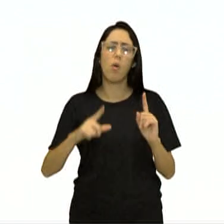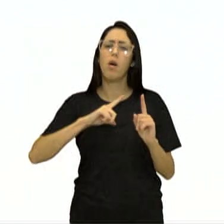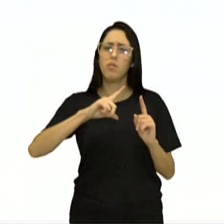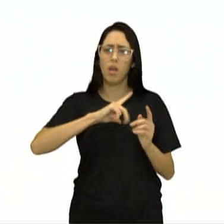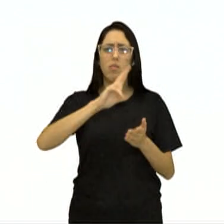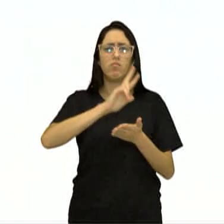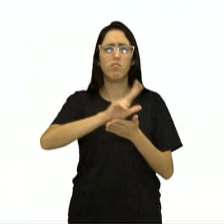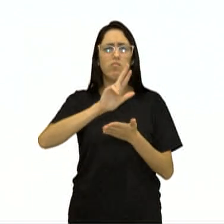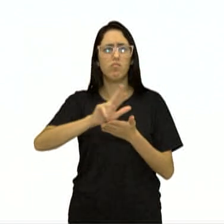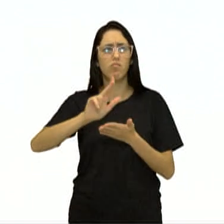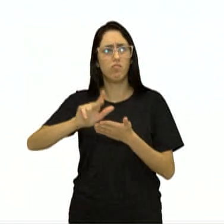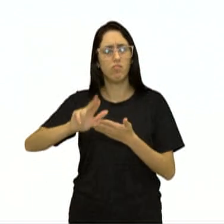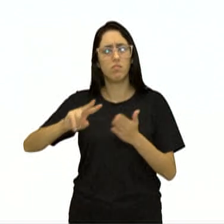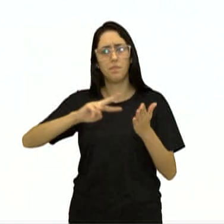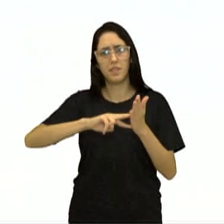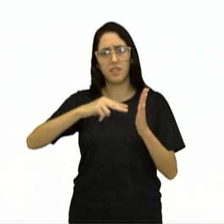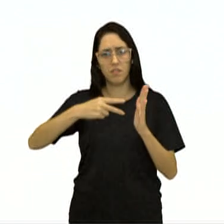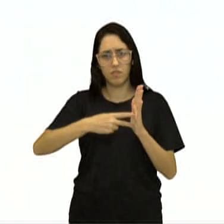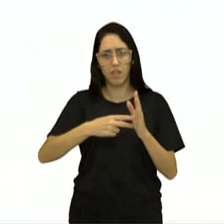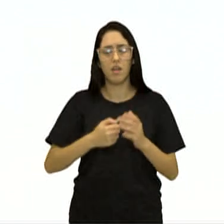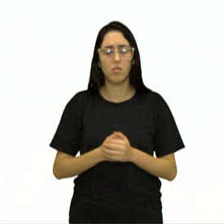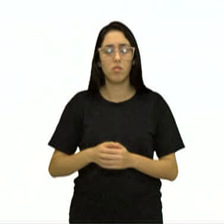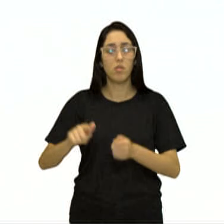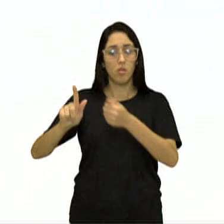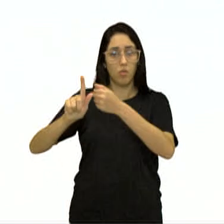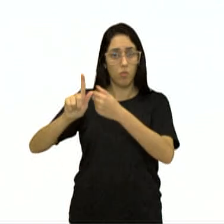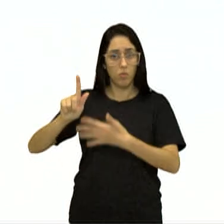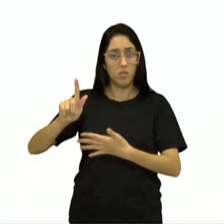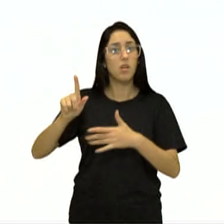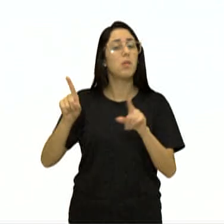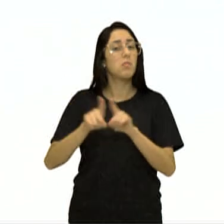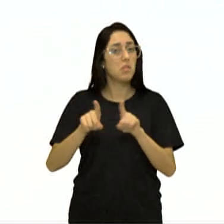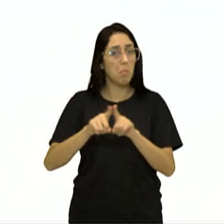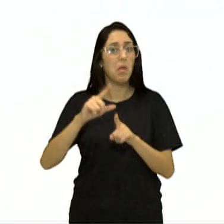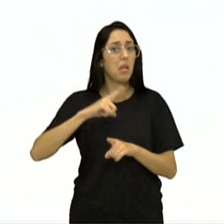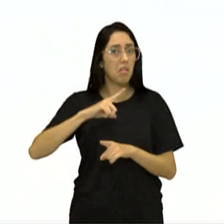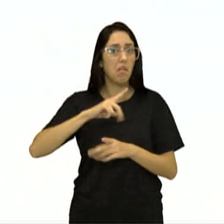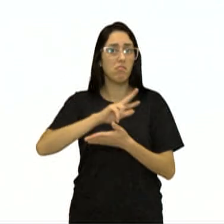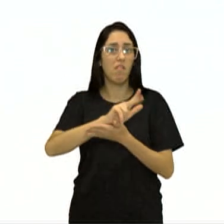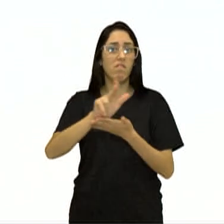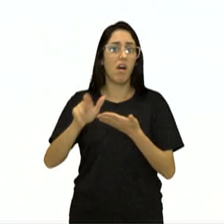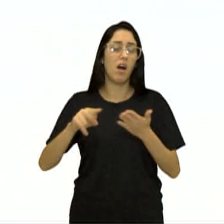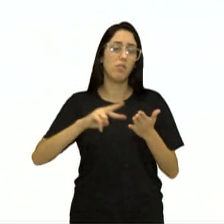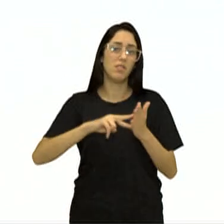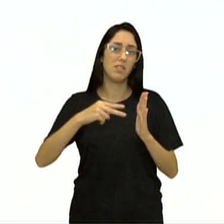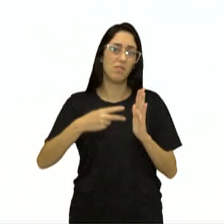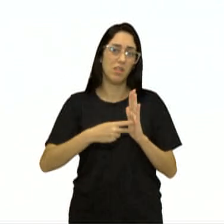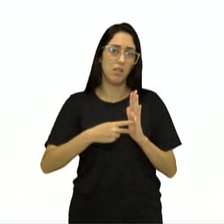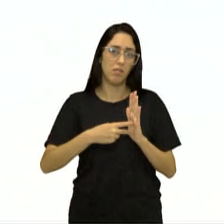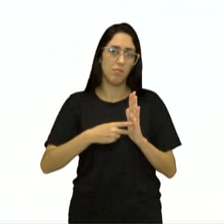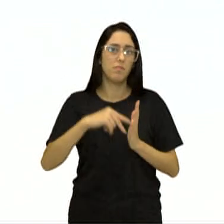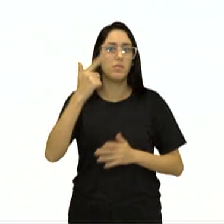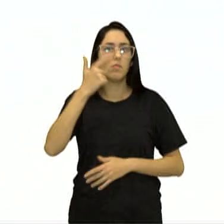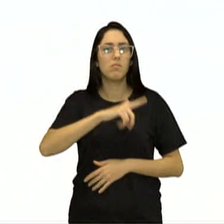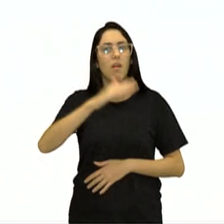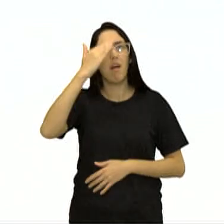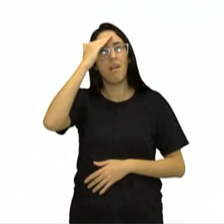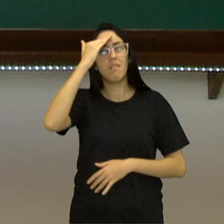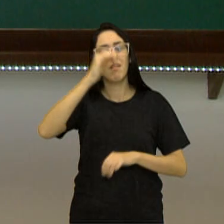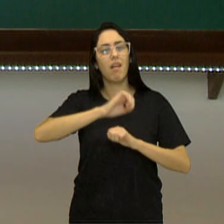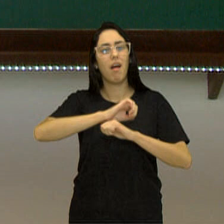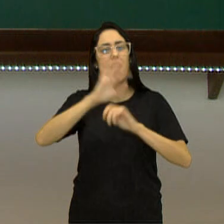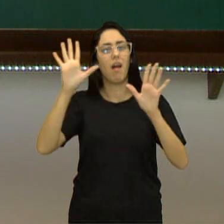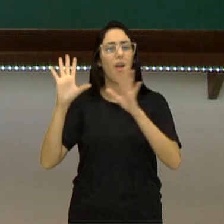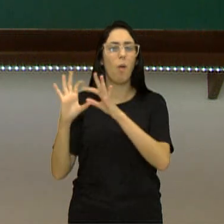de um significado. Mesmo o glossário, ele traz mais de um significado para tentar dar um contexto muitas